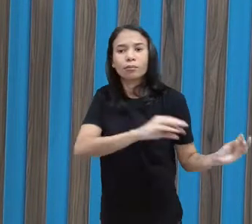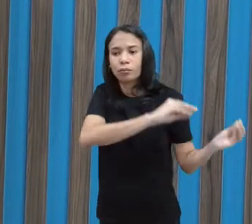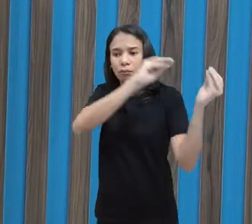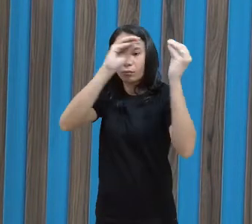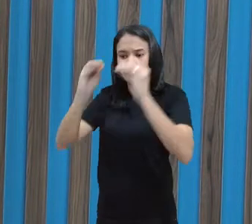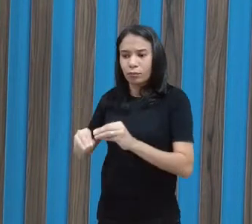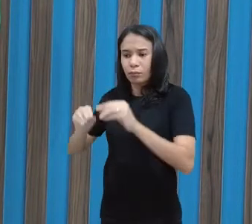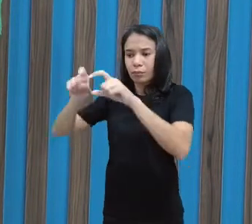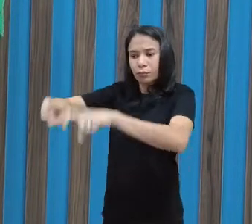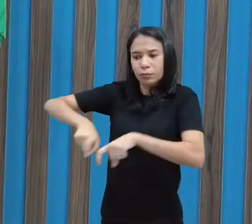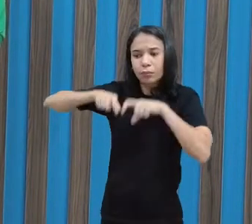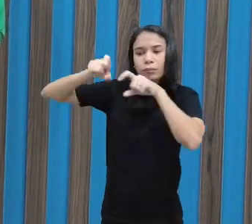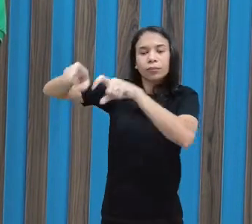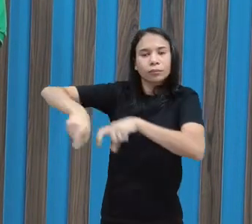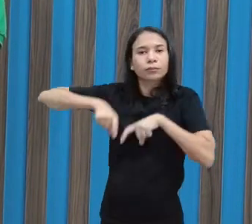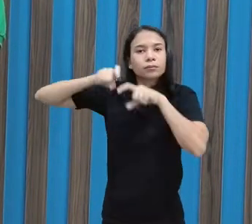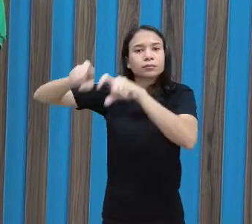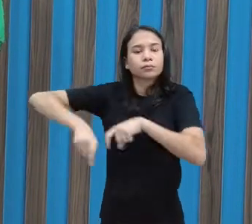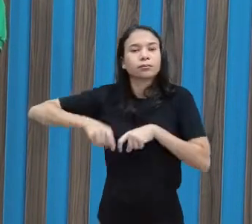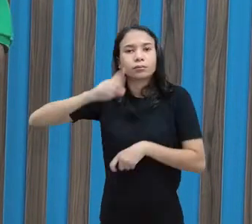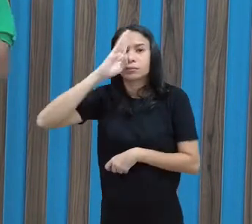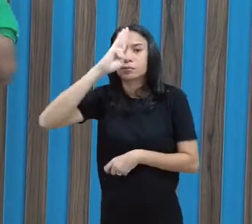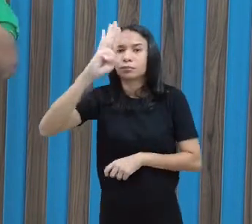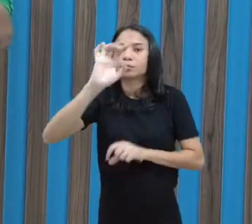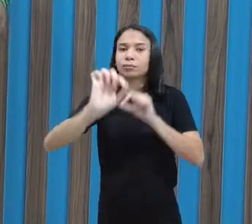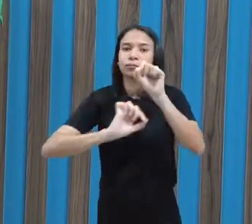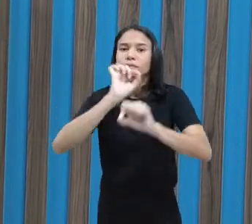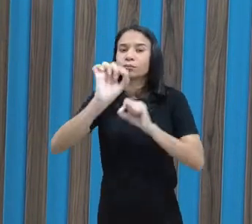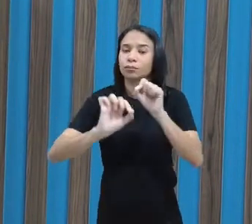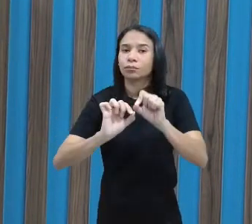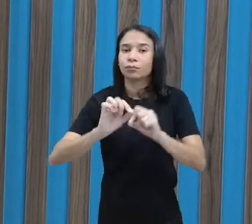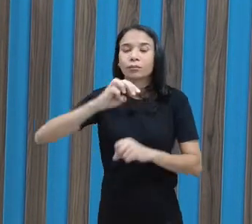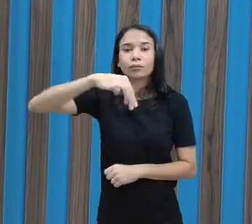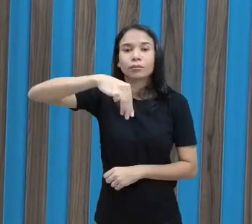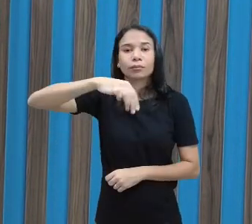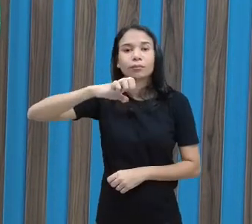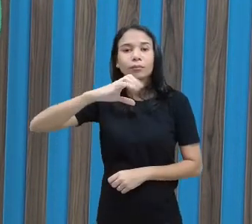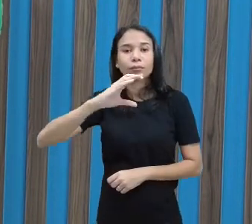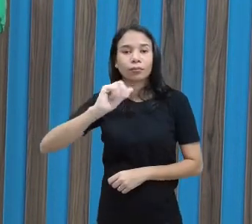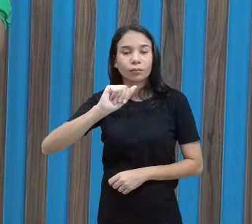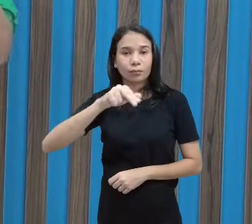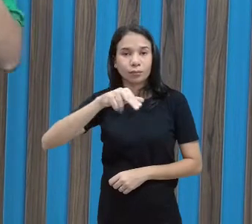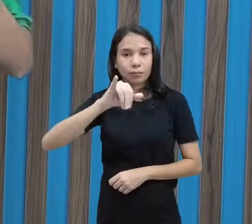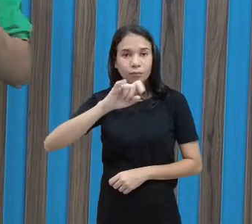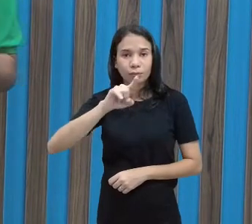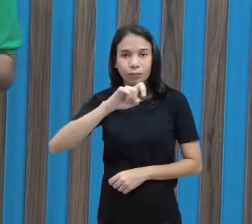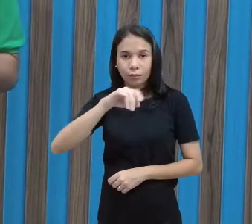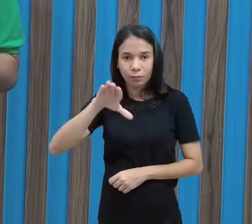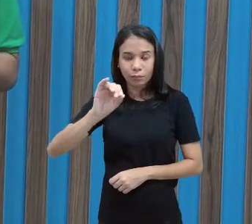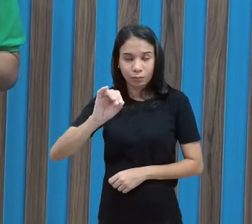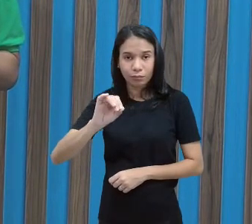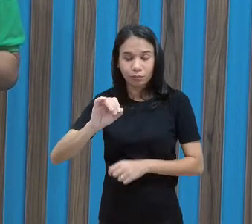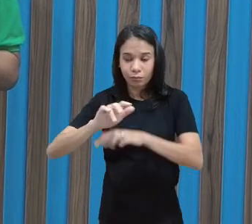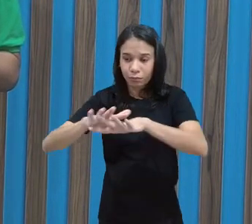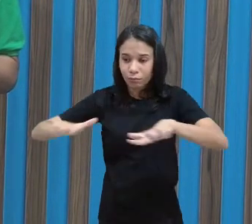agricultura. E aí a principal dessas tecnologias foi a mecanização do campo. Exatamente. Essa